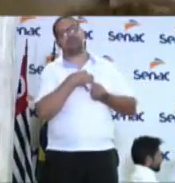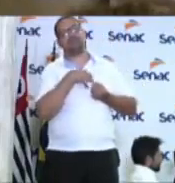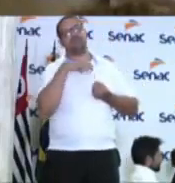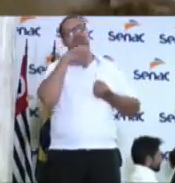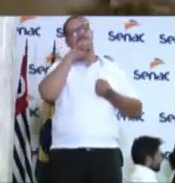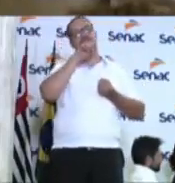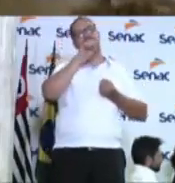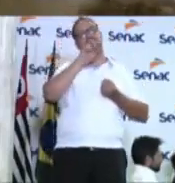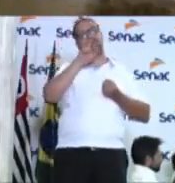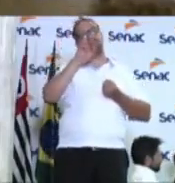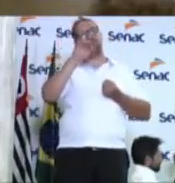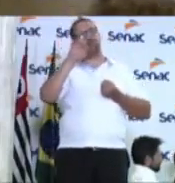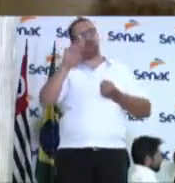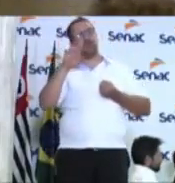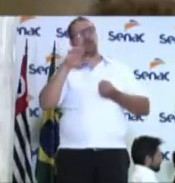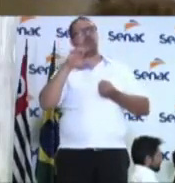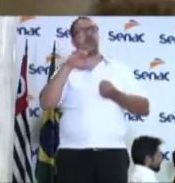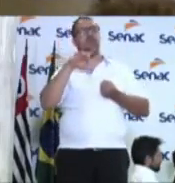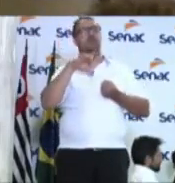um conteúdo